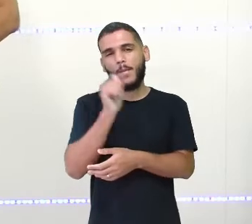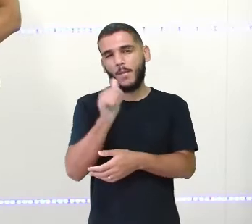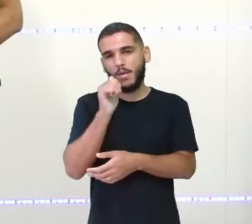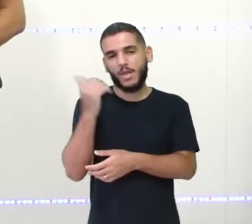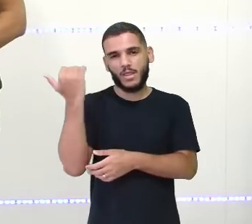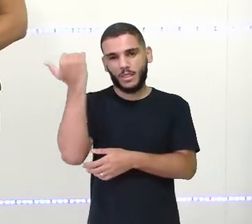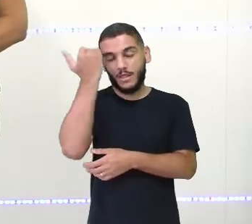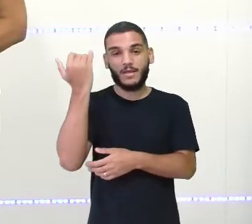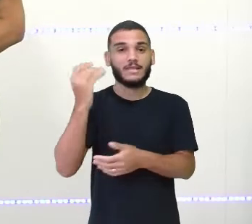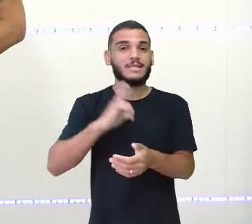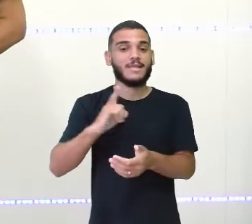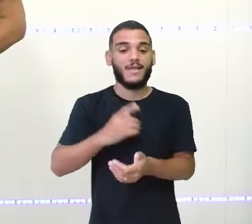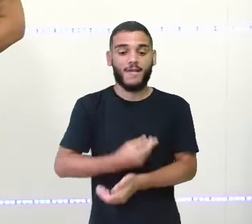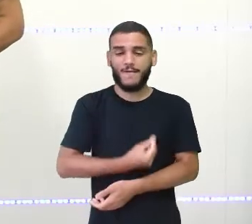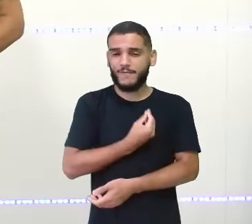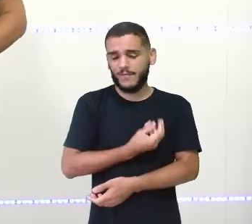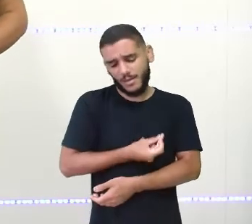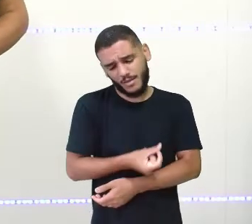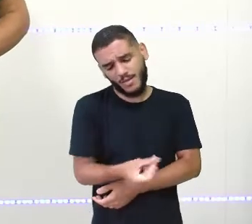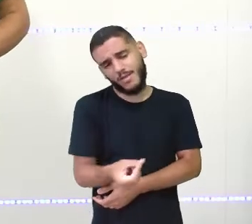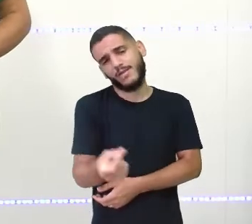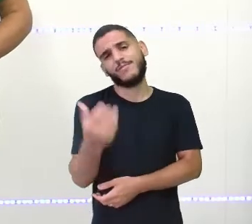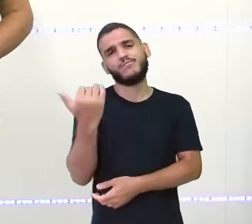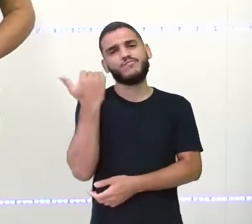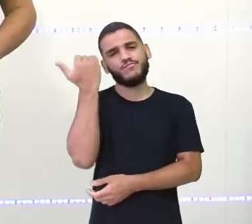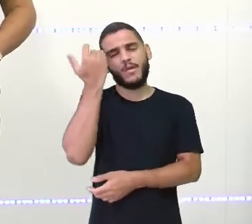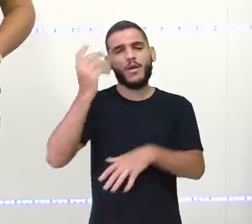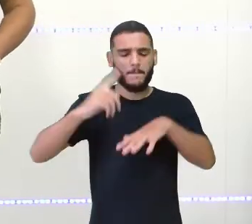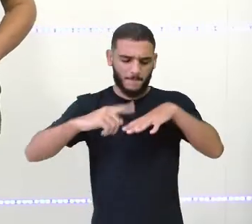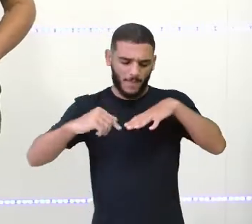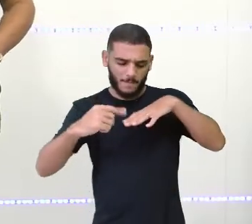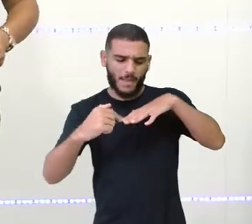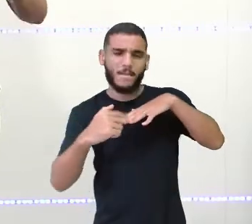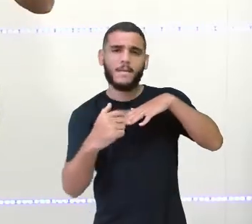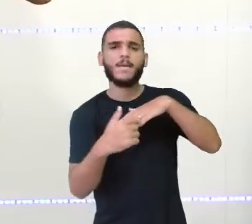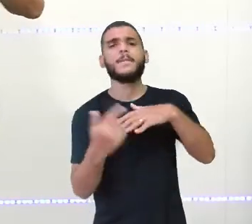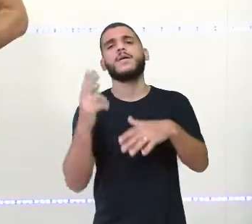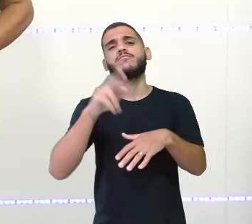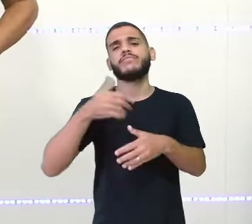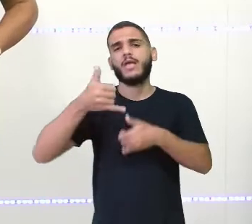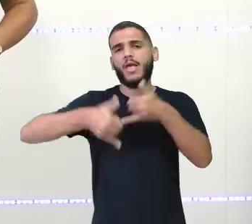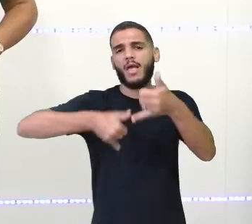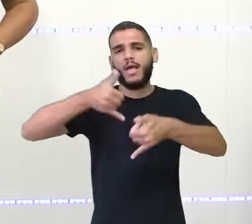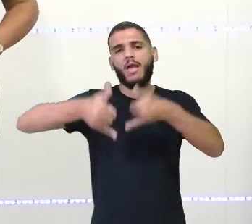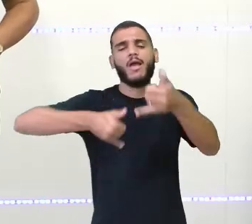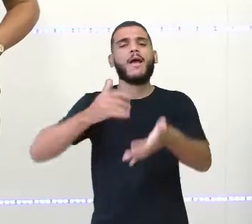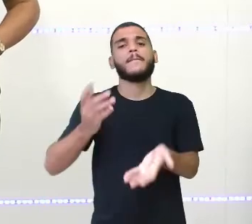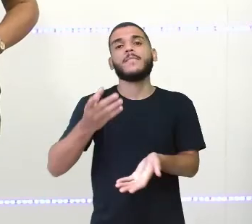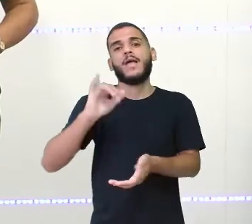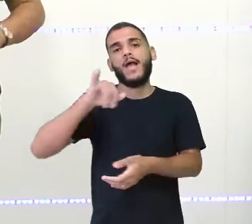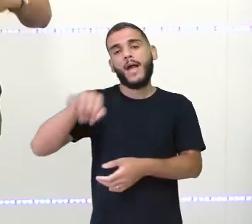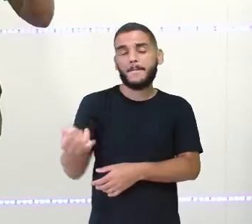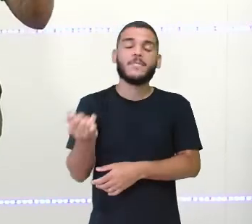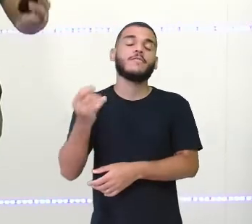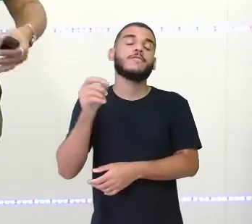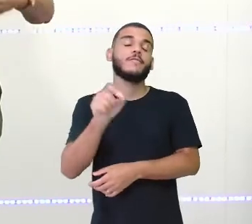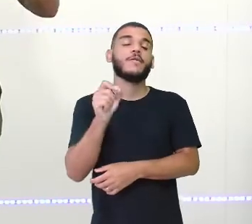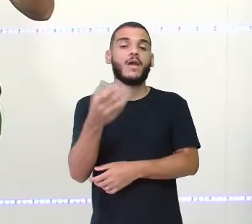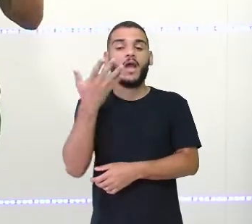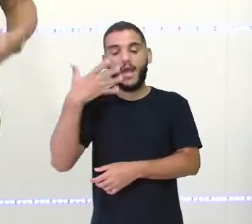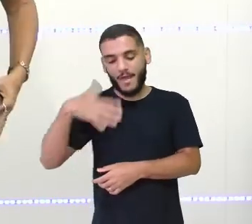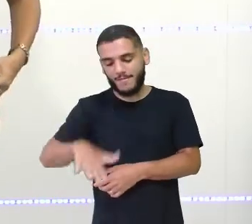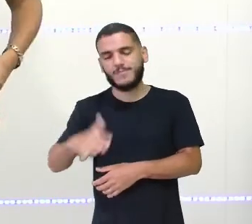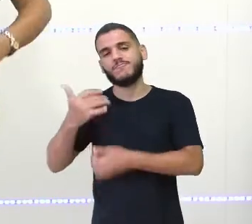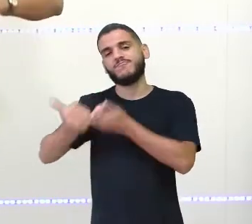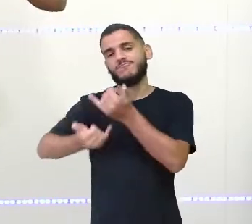Vocês vão ter a vida toda para ser adulta, para pintar a unha, para usar salto. Aproveita a sua infância, tá? Brinca,